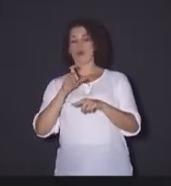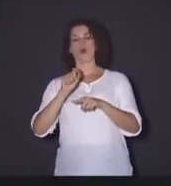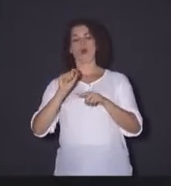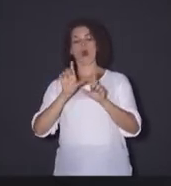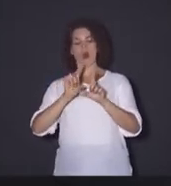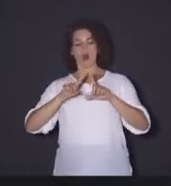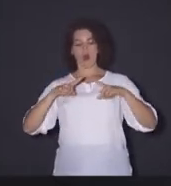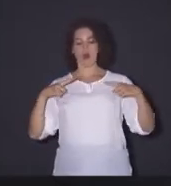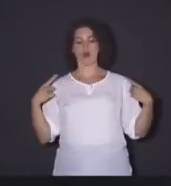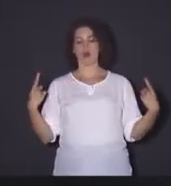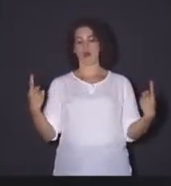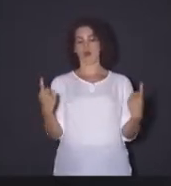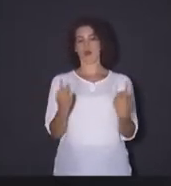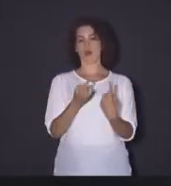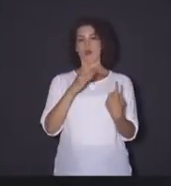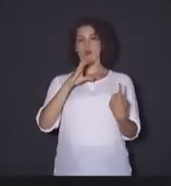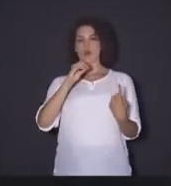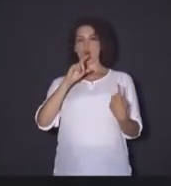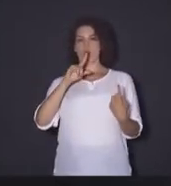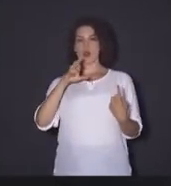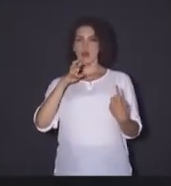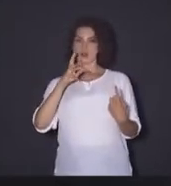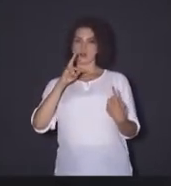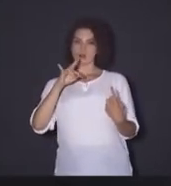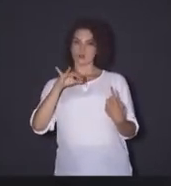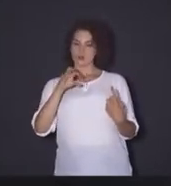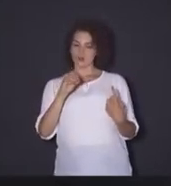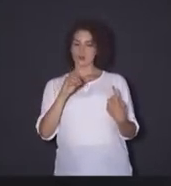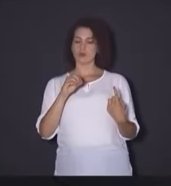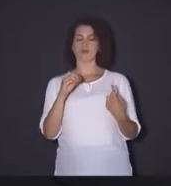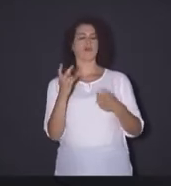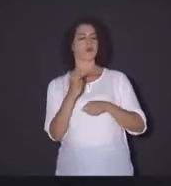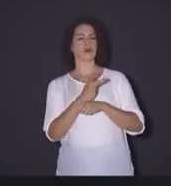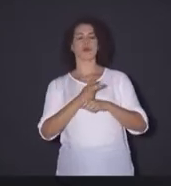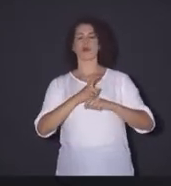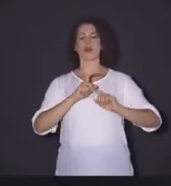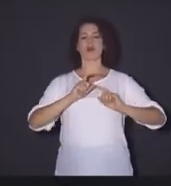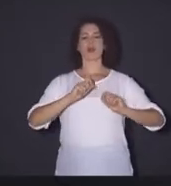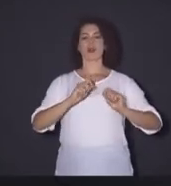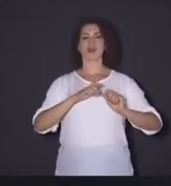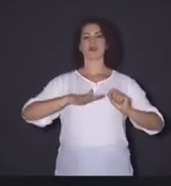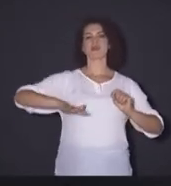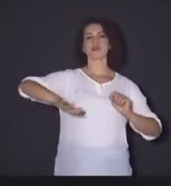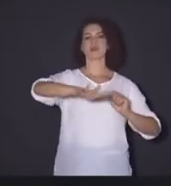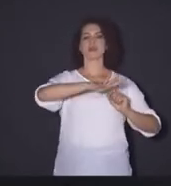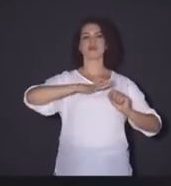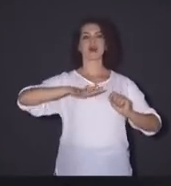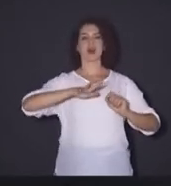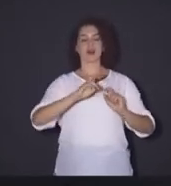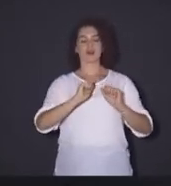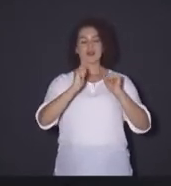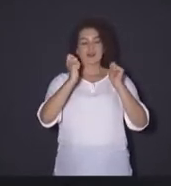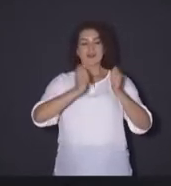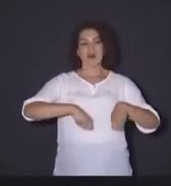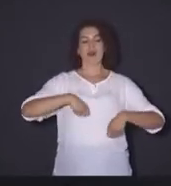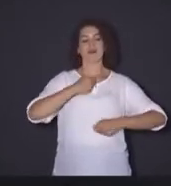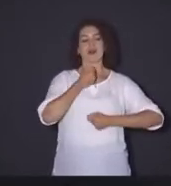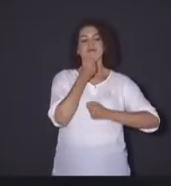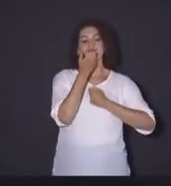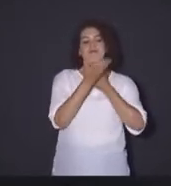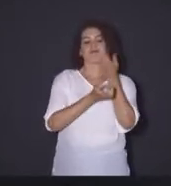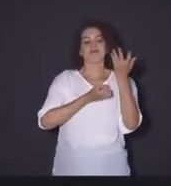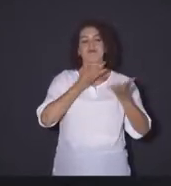né então por exemplo buscar espaços coletivos onde a partilha de angústia né por exemplo por não estar conseguindo um bom desempenho